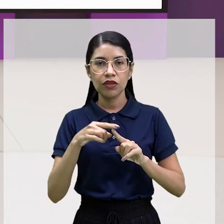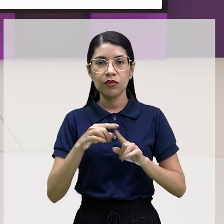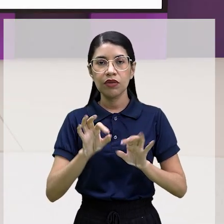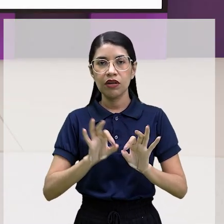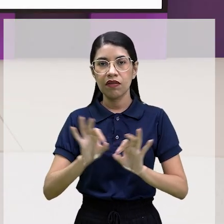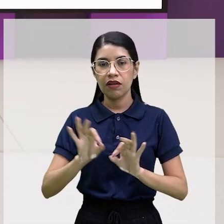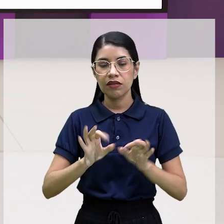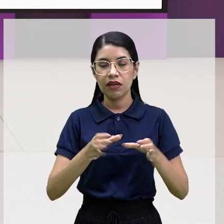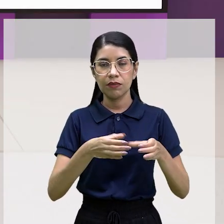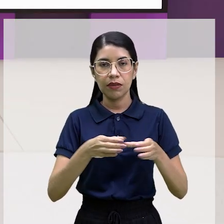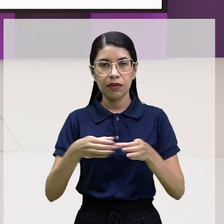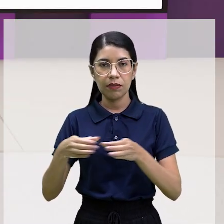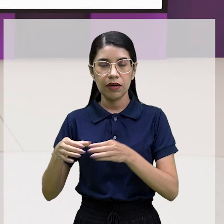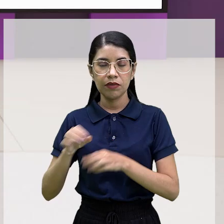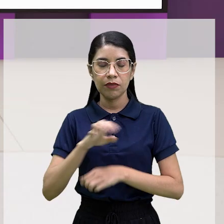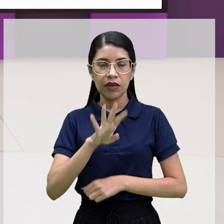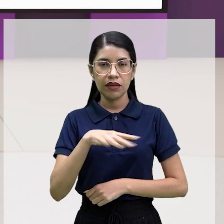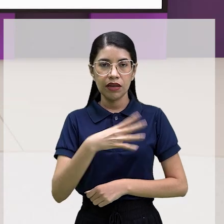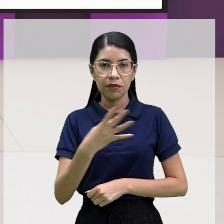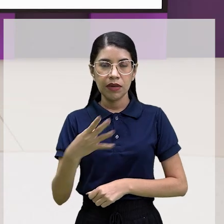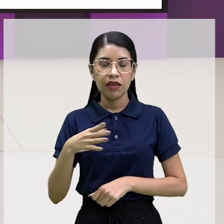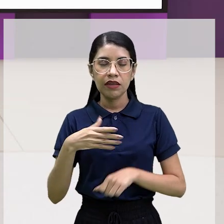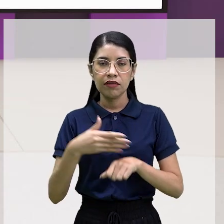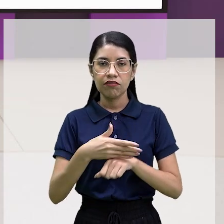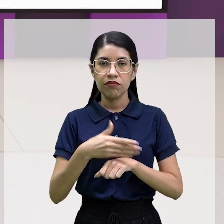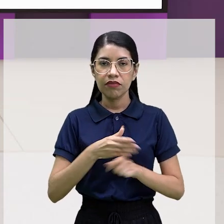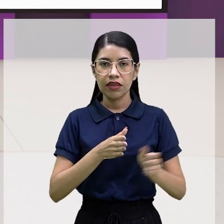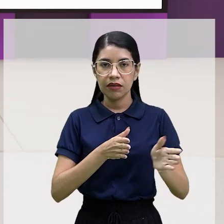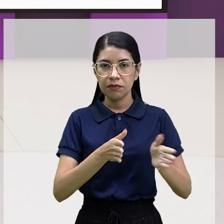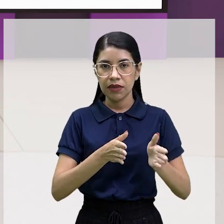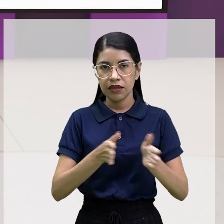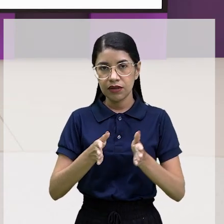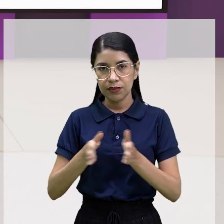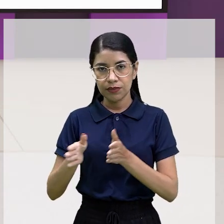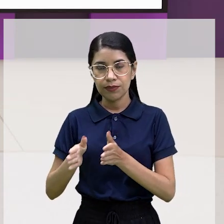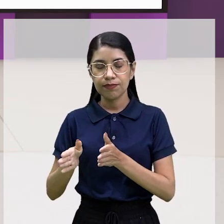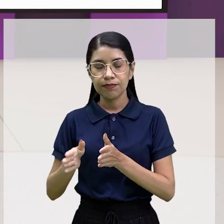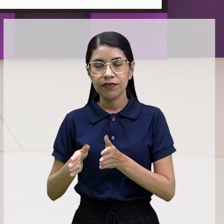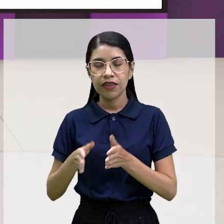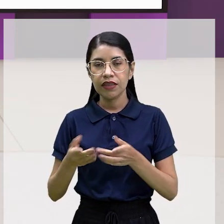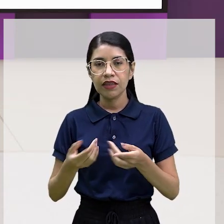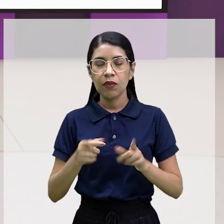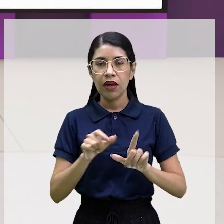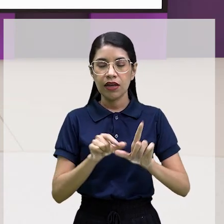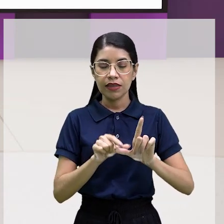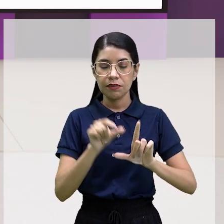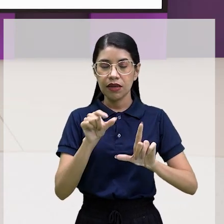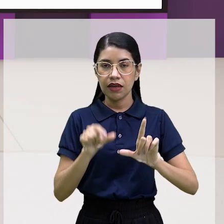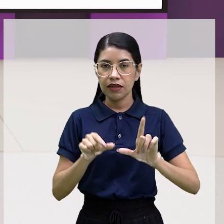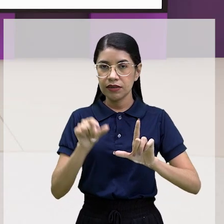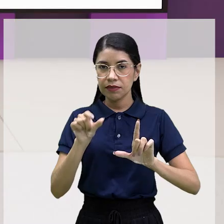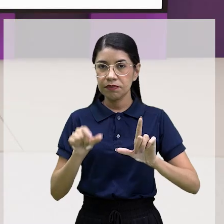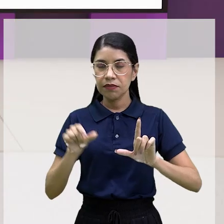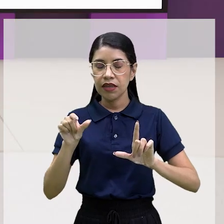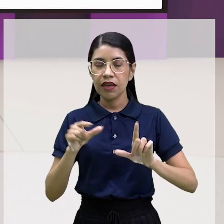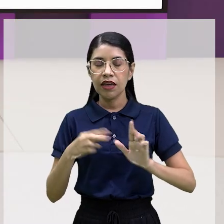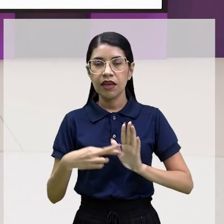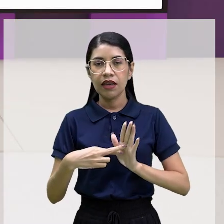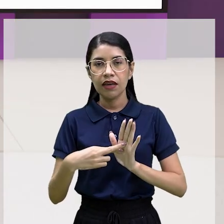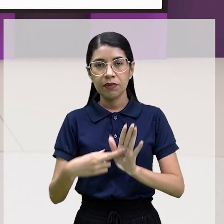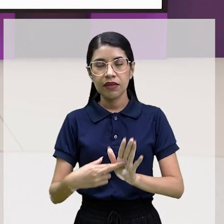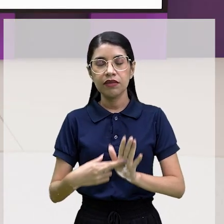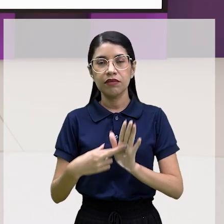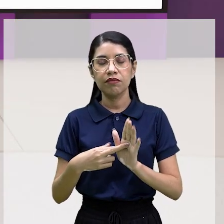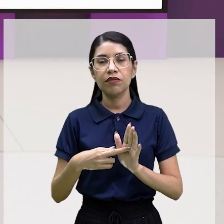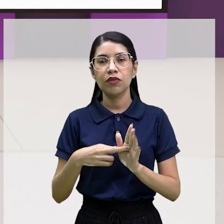organizados em uma tabela de frequências com intervalo. Dessa forma, cada barra no histograma representa uma frequência